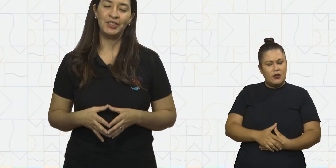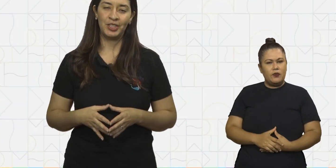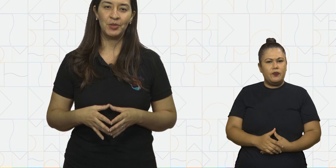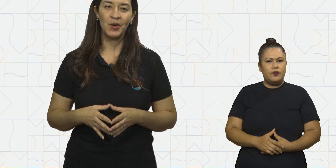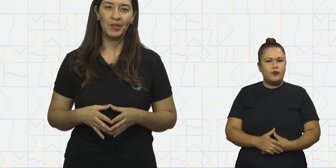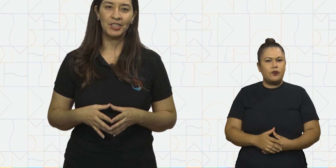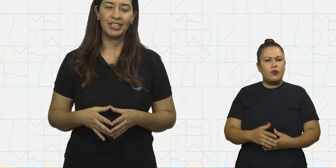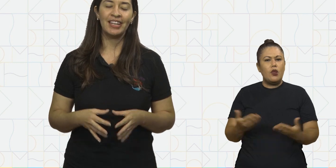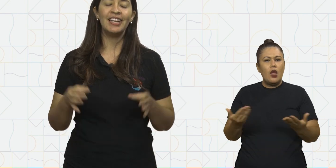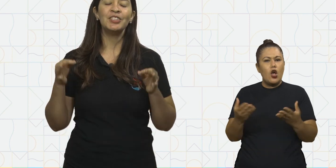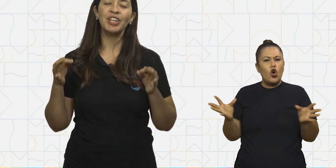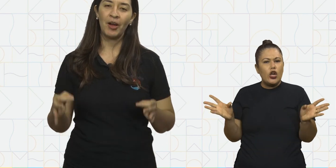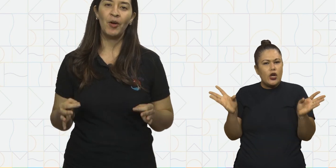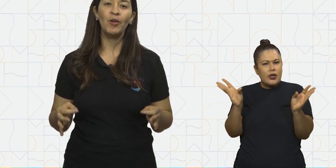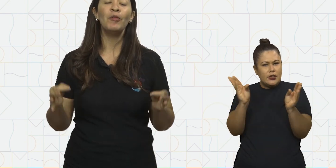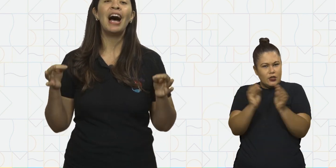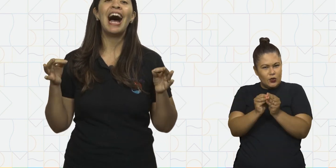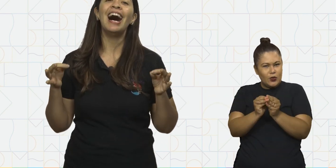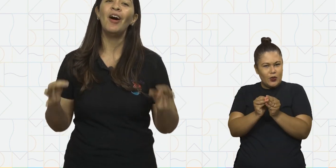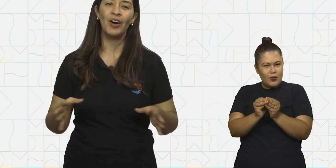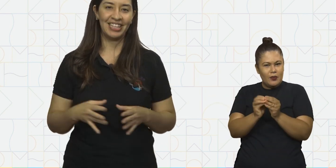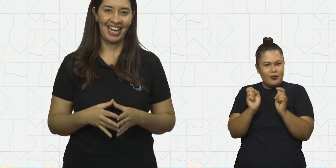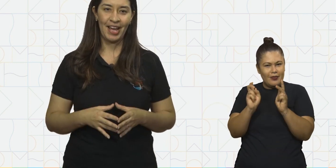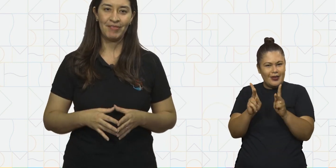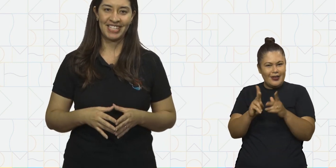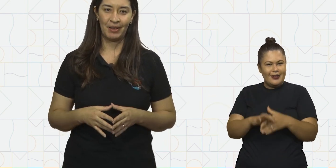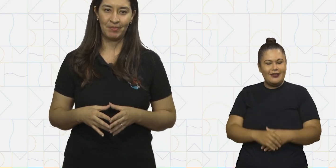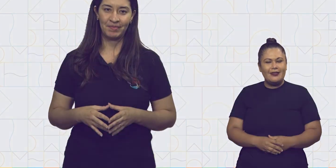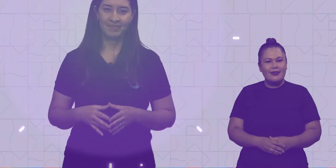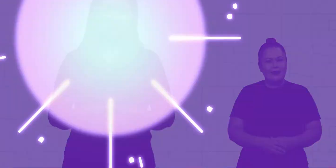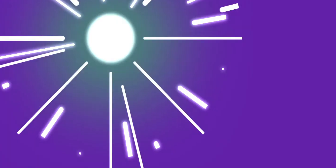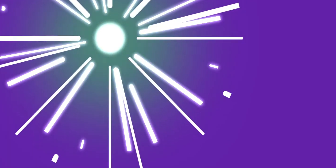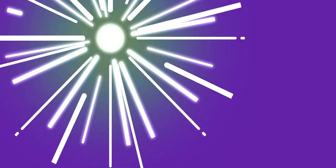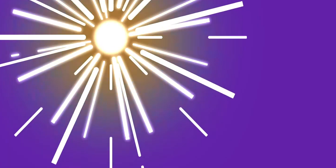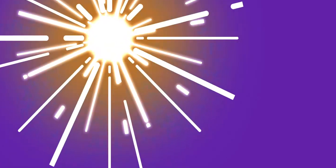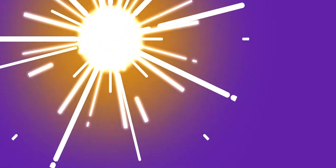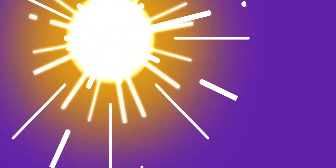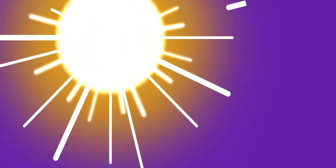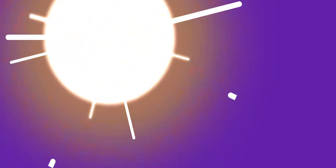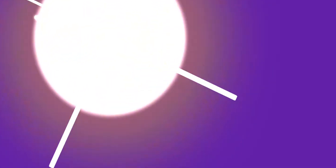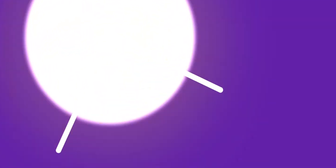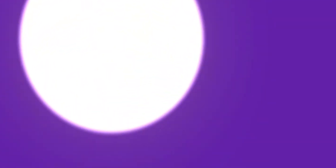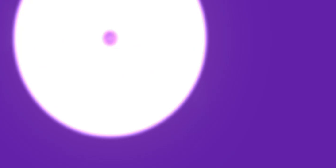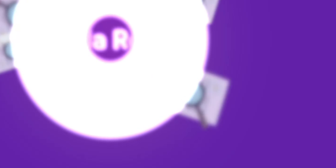foi aprendido hoje? Chegou a hora da revisão.